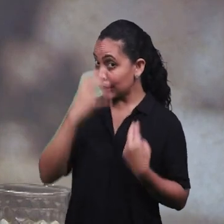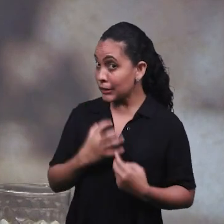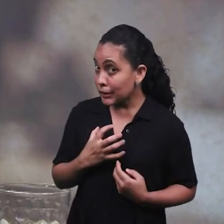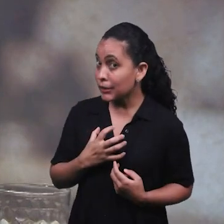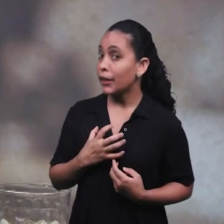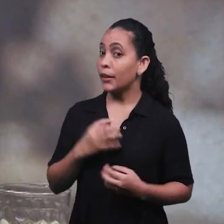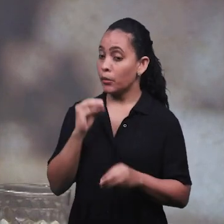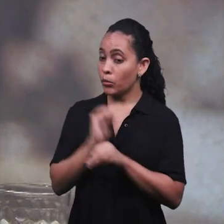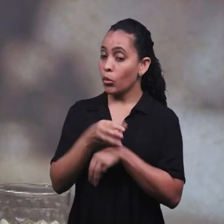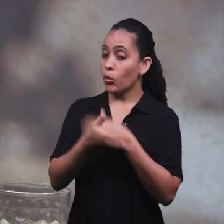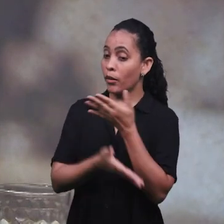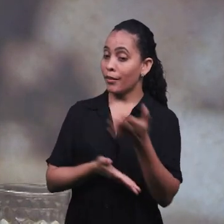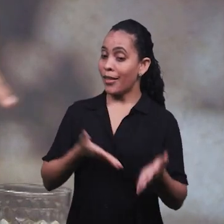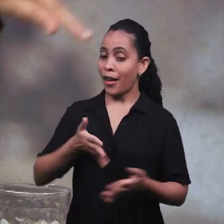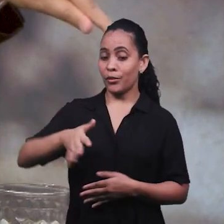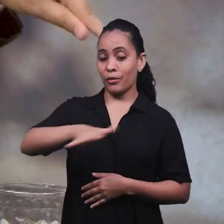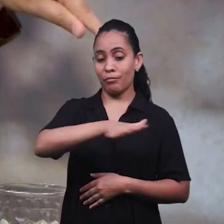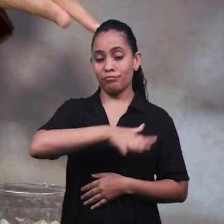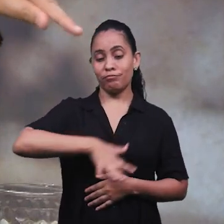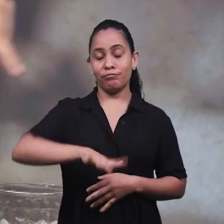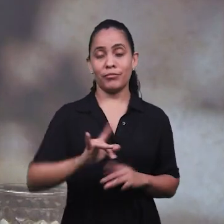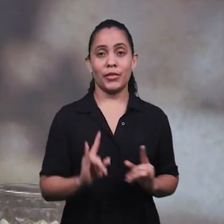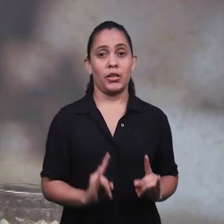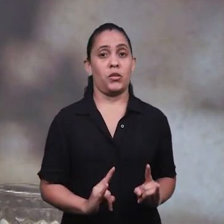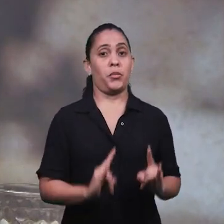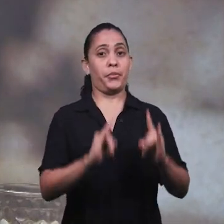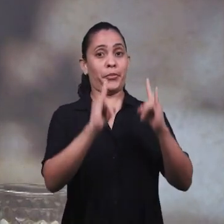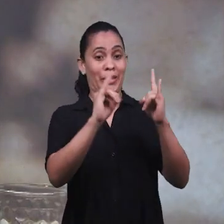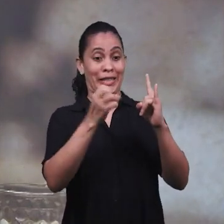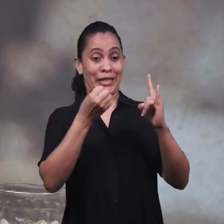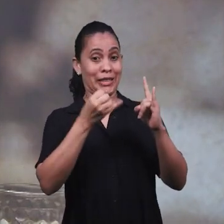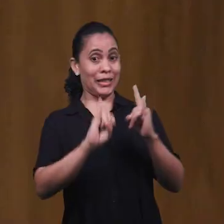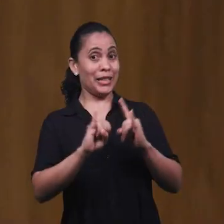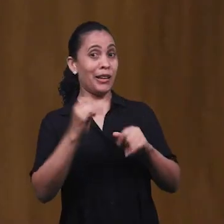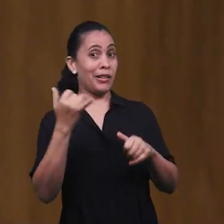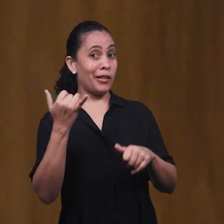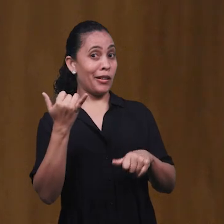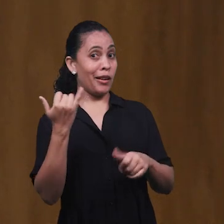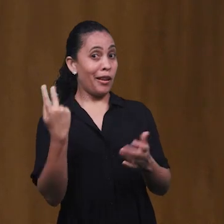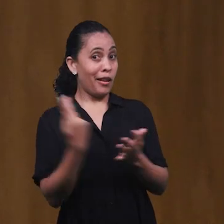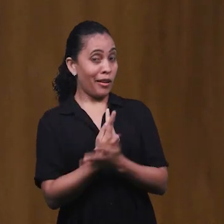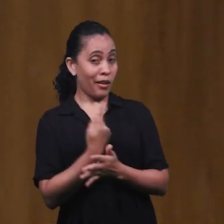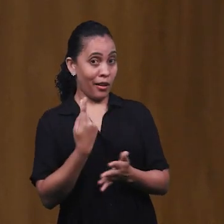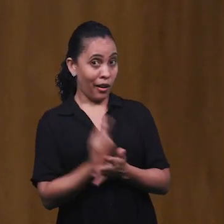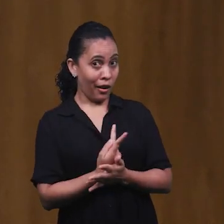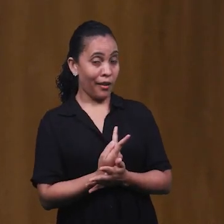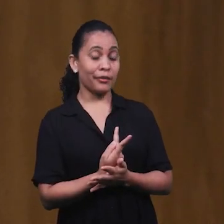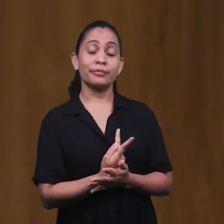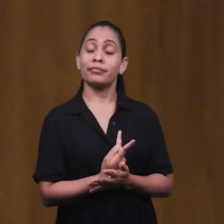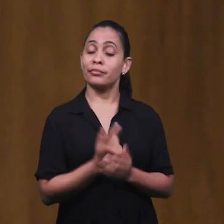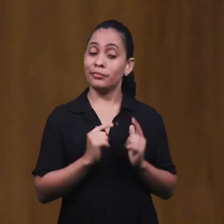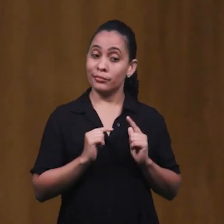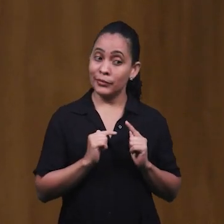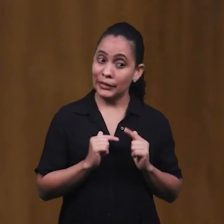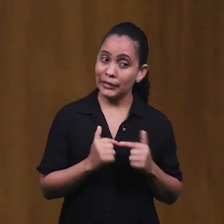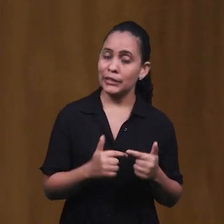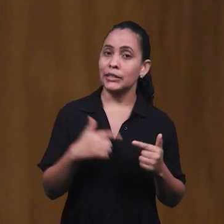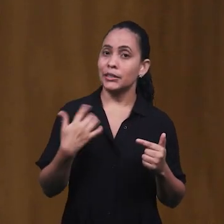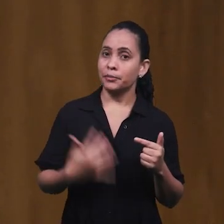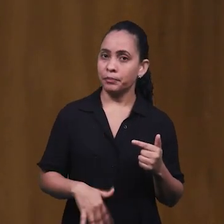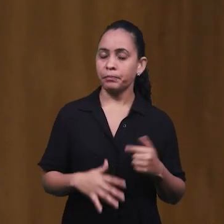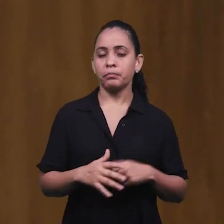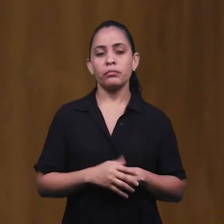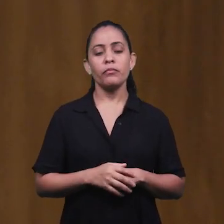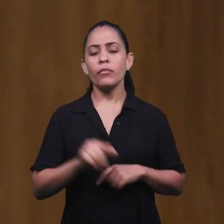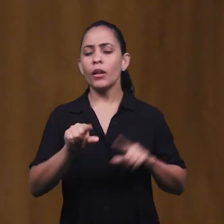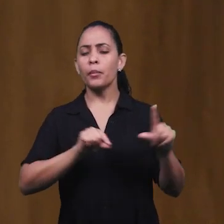pelo bem do condomínio. E naquilo que ele não fizer, ele vai ser responsabilizado por isso. Doutor Vinícius, e como que é feita essa eleição